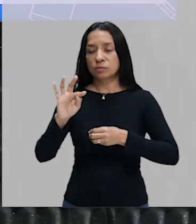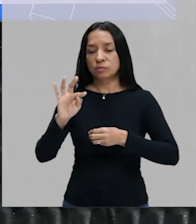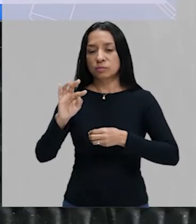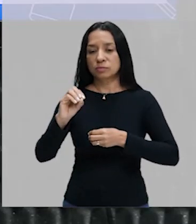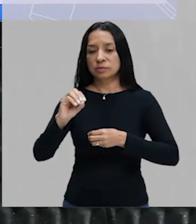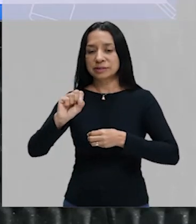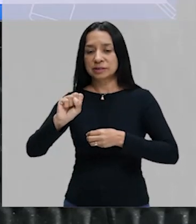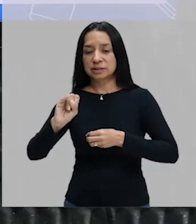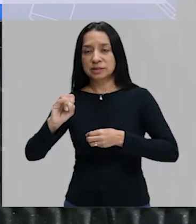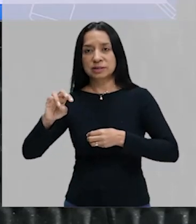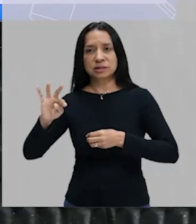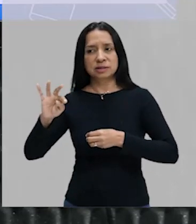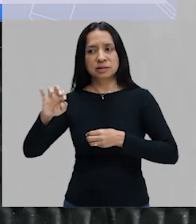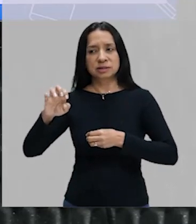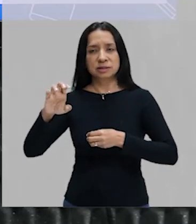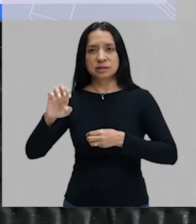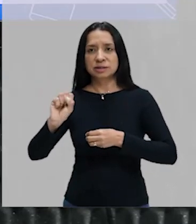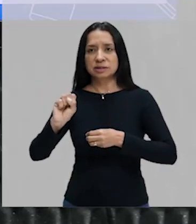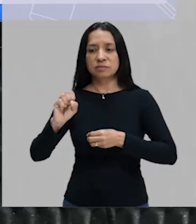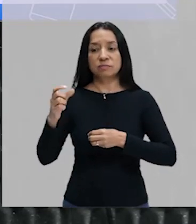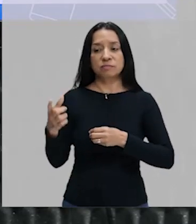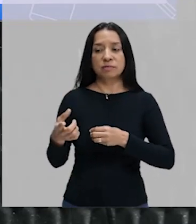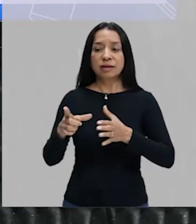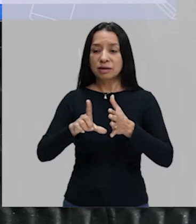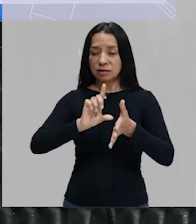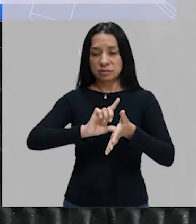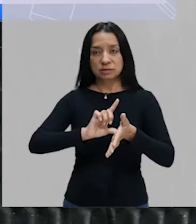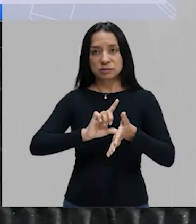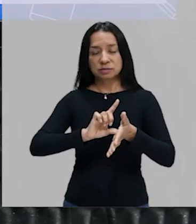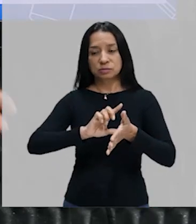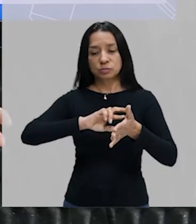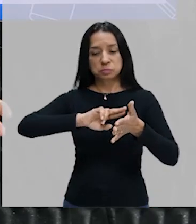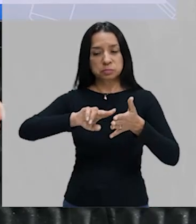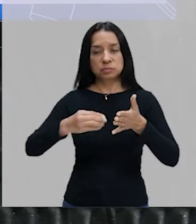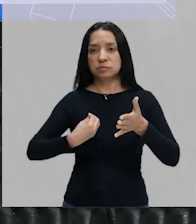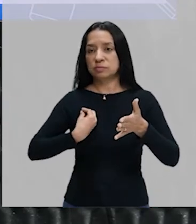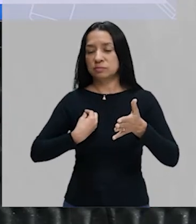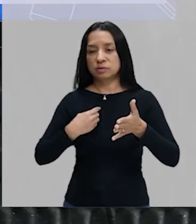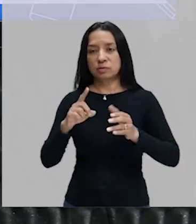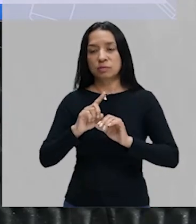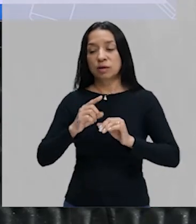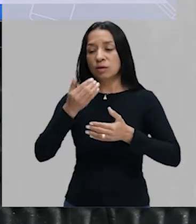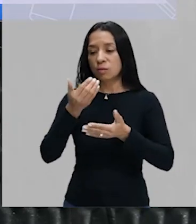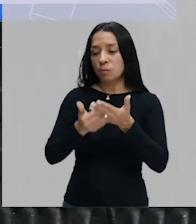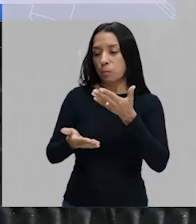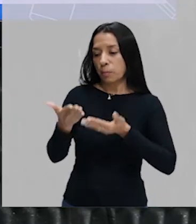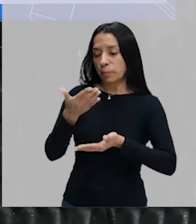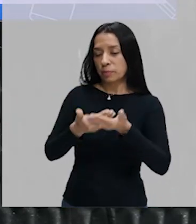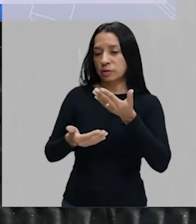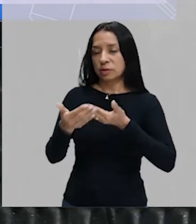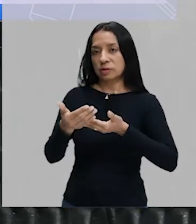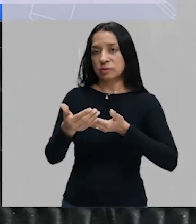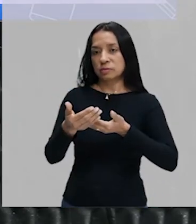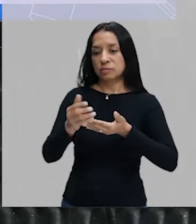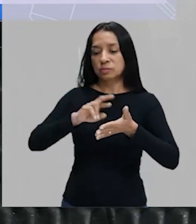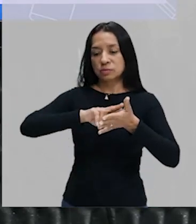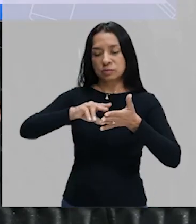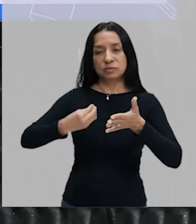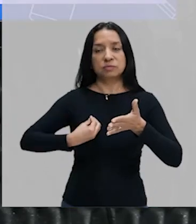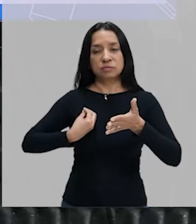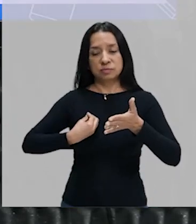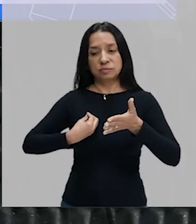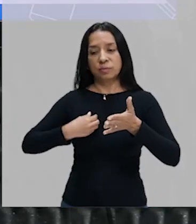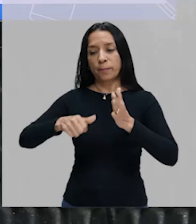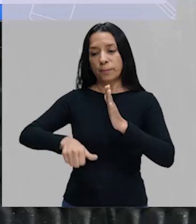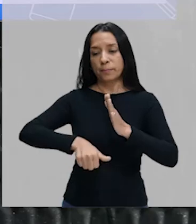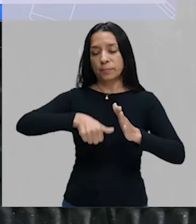seres vivos? Na verdade, a fotossíntese é um processo realizado por seres vivos. Então, os seres vivos têm que vir primeiro, para depois a